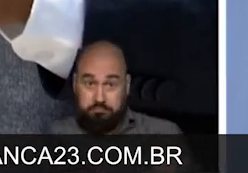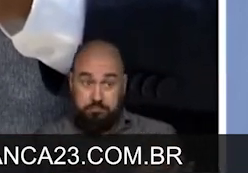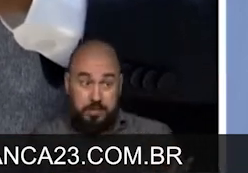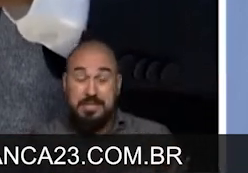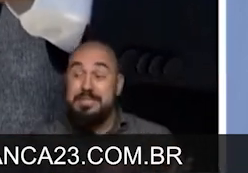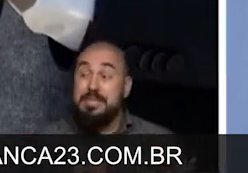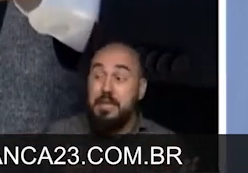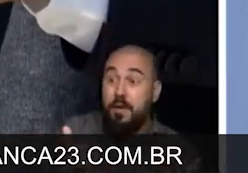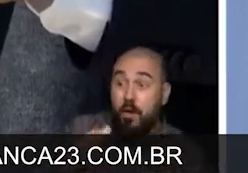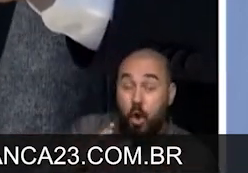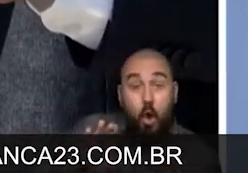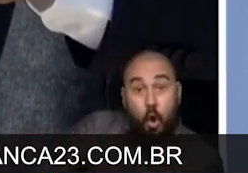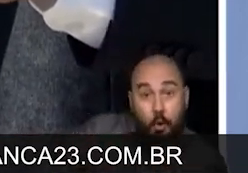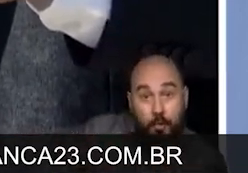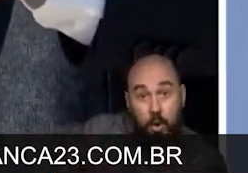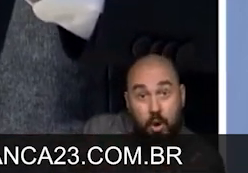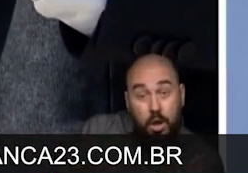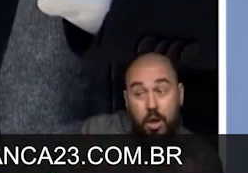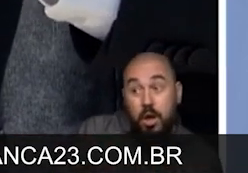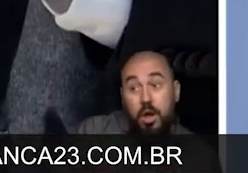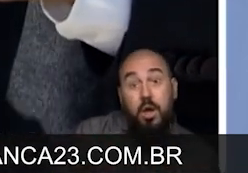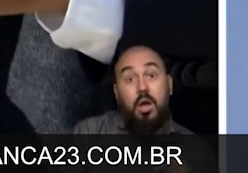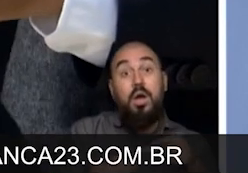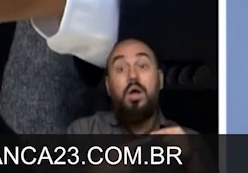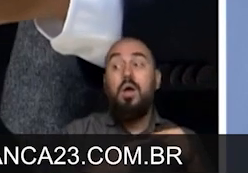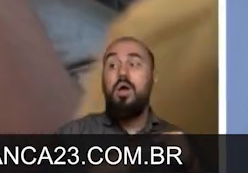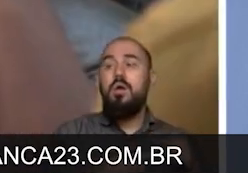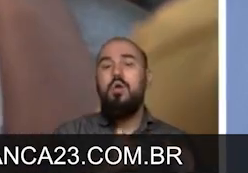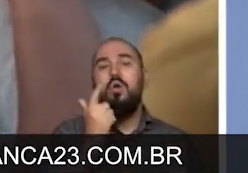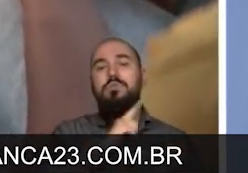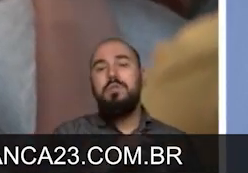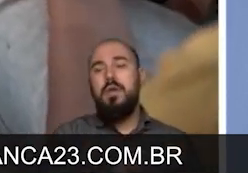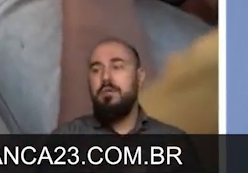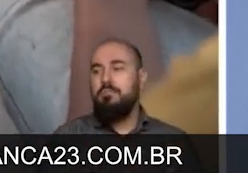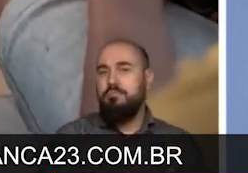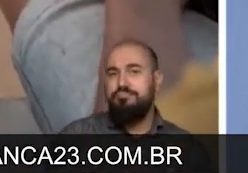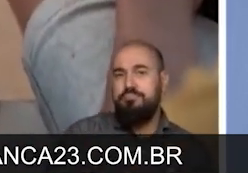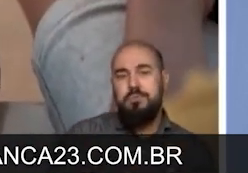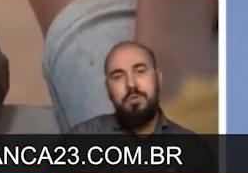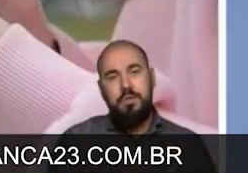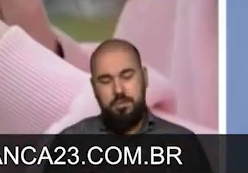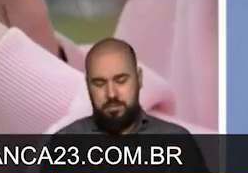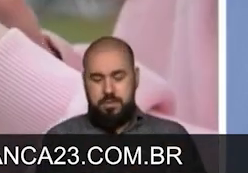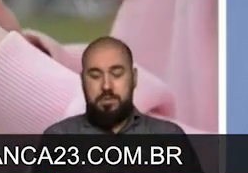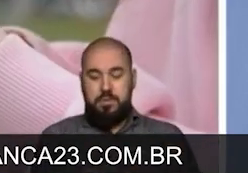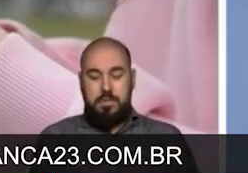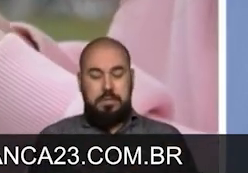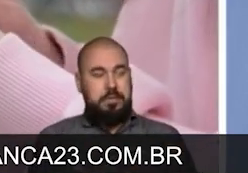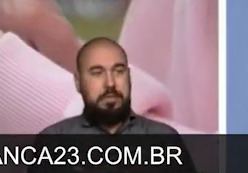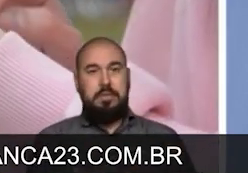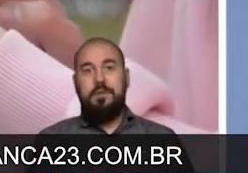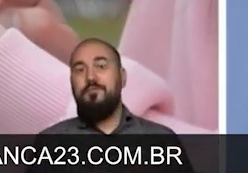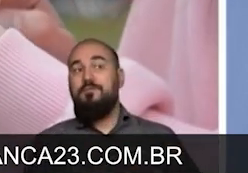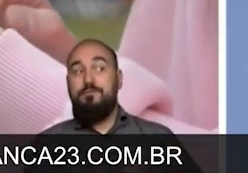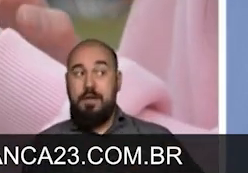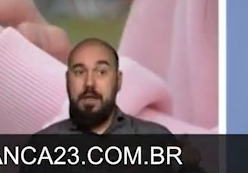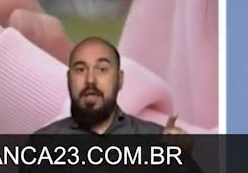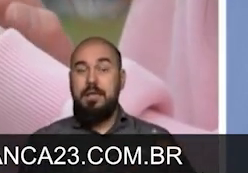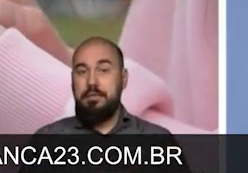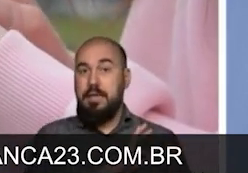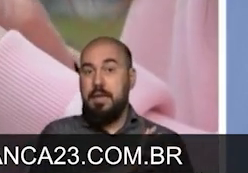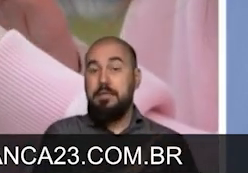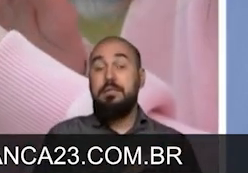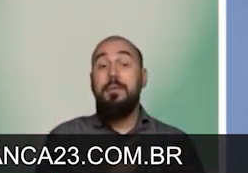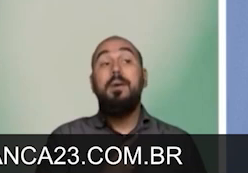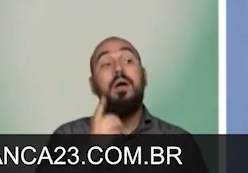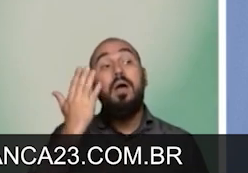furto ou roubo, né, o receptador, né, é informado via WhatsApp, intimado para comparecer a uma delegacia para prestar esclarecimentos.